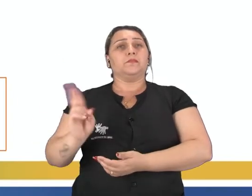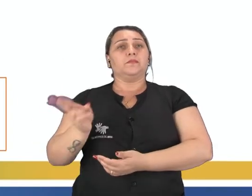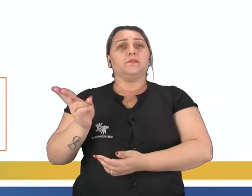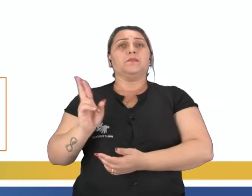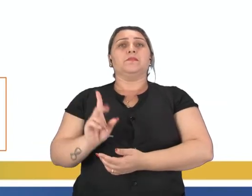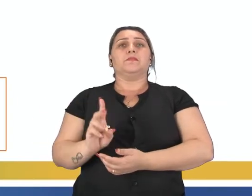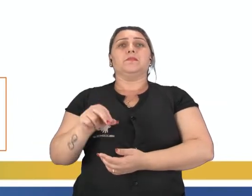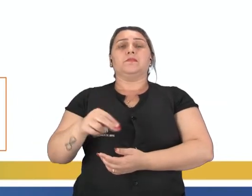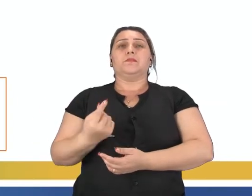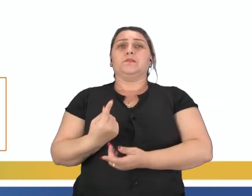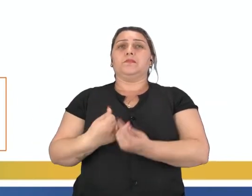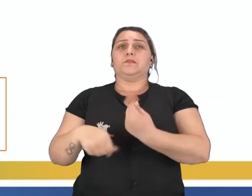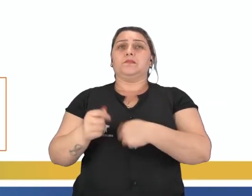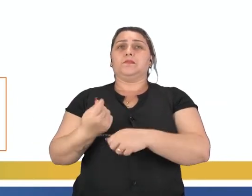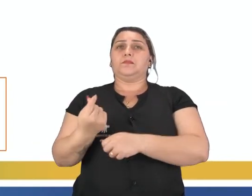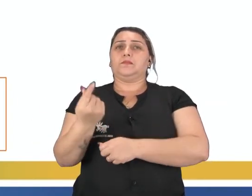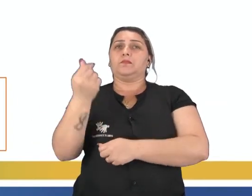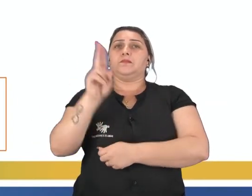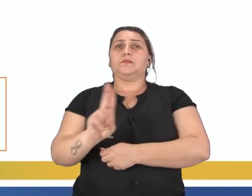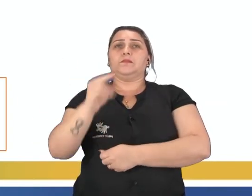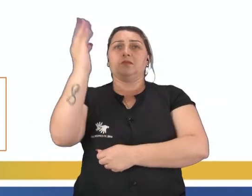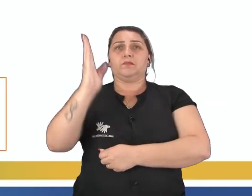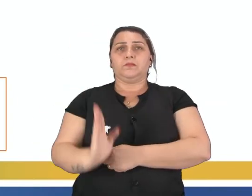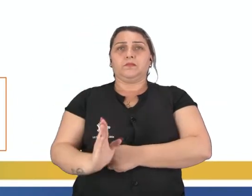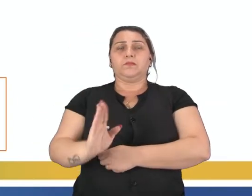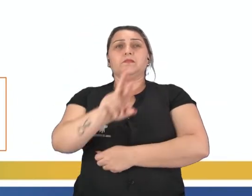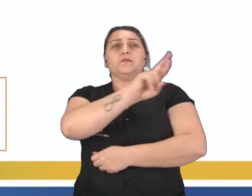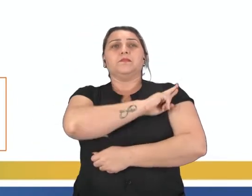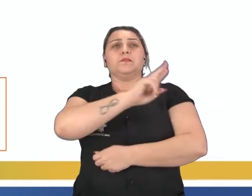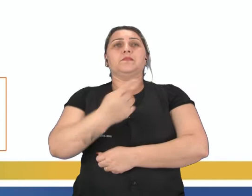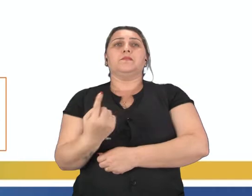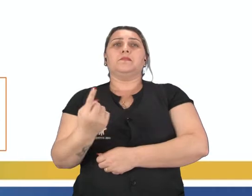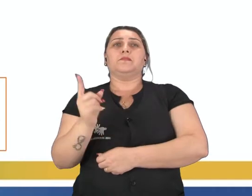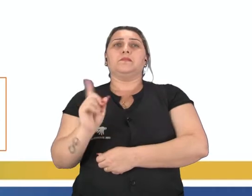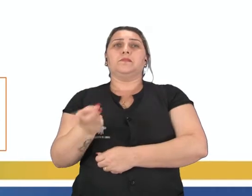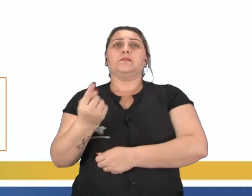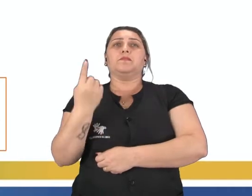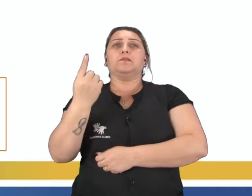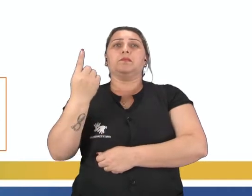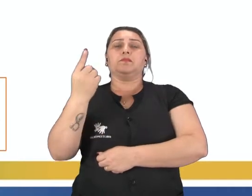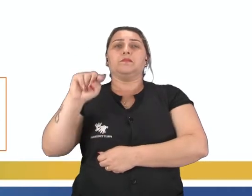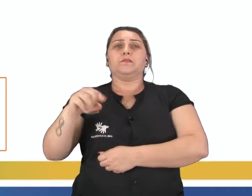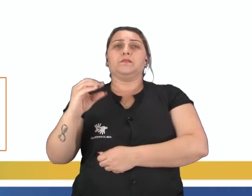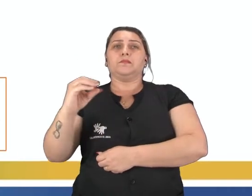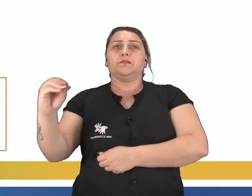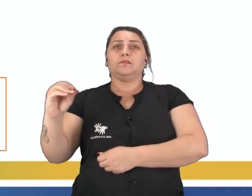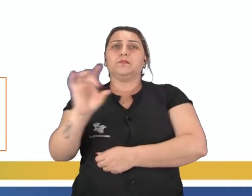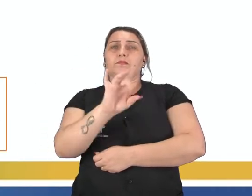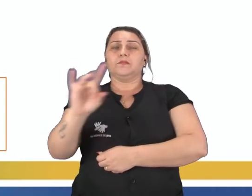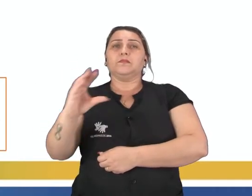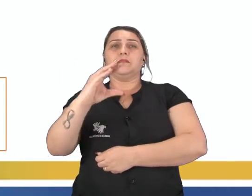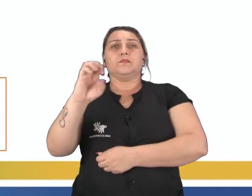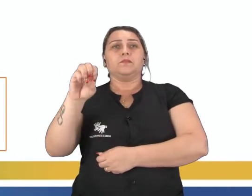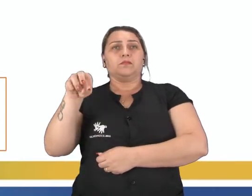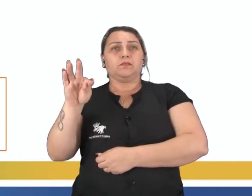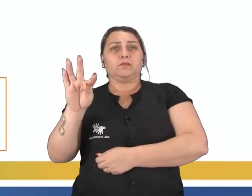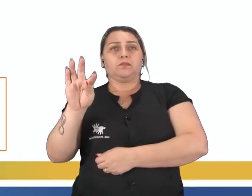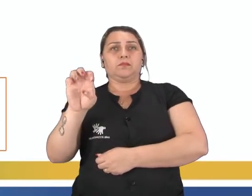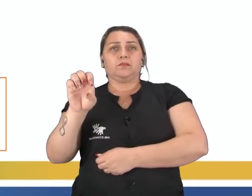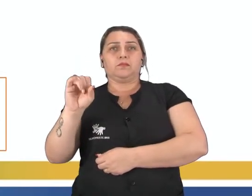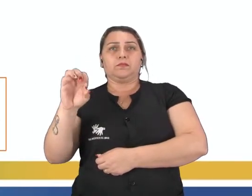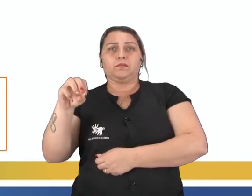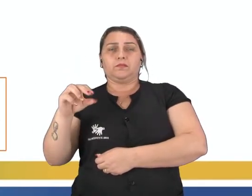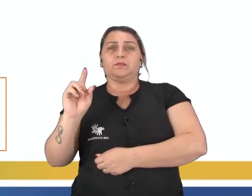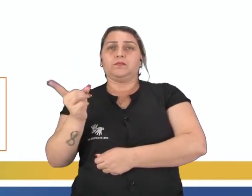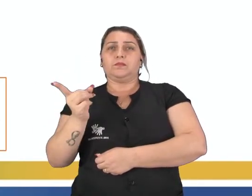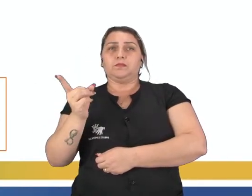O real é a unidade monetária utilizada no Brasil. Representamos R$ 1 por 1,0. Cada centésimo do real